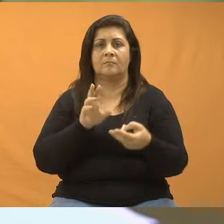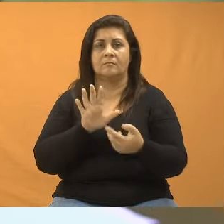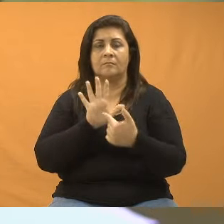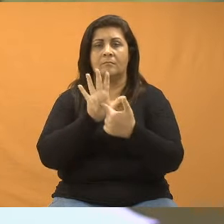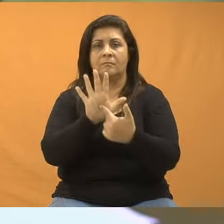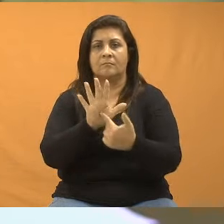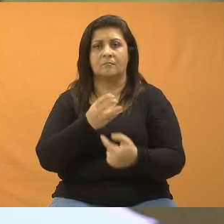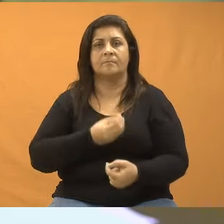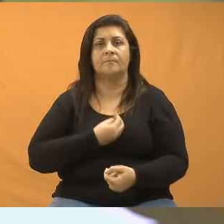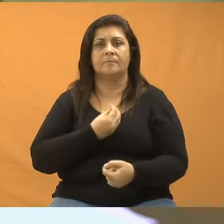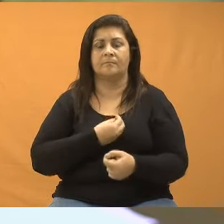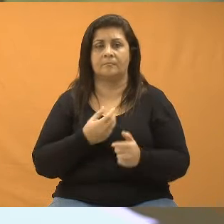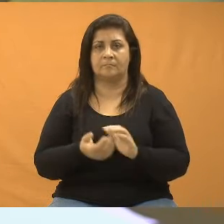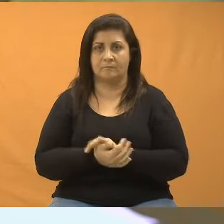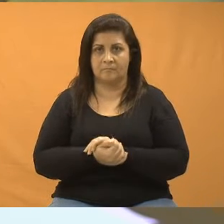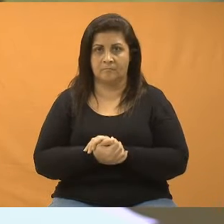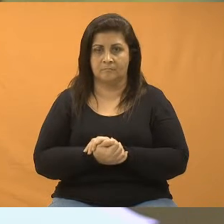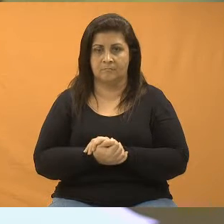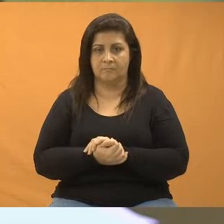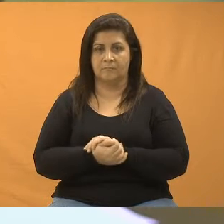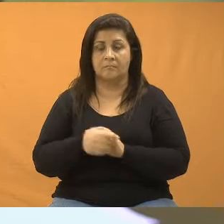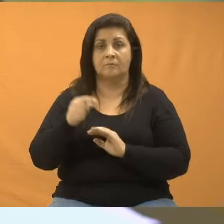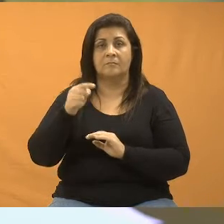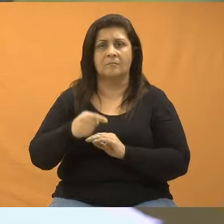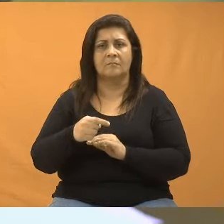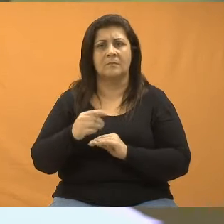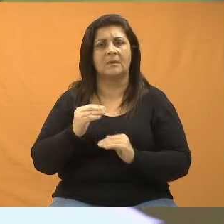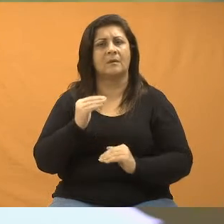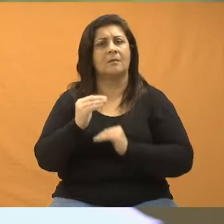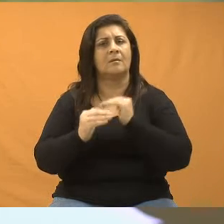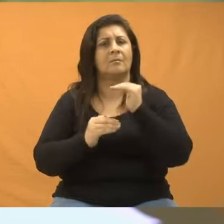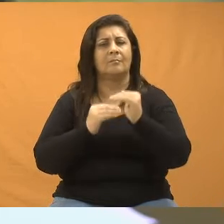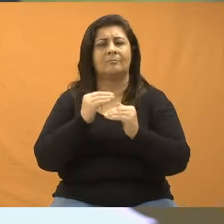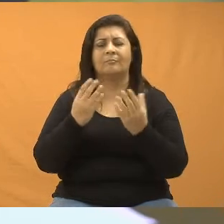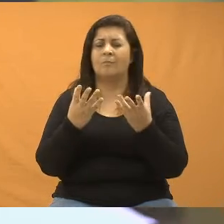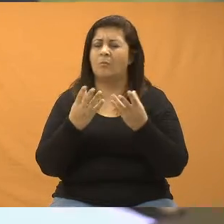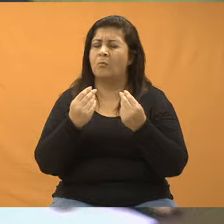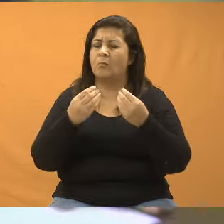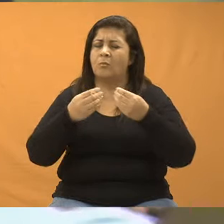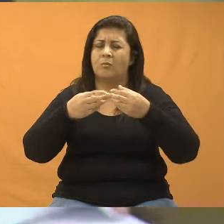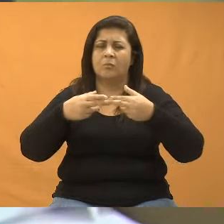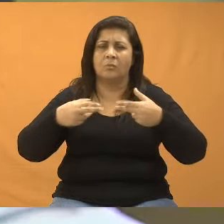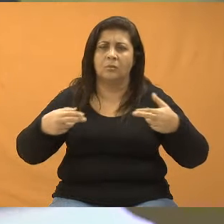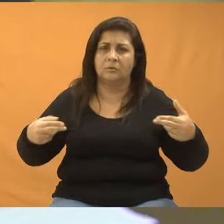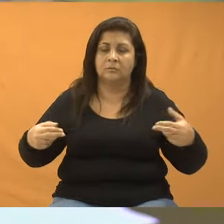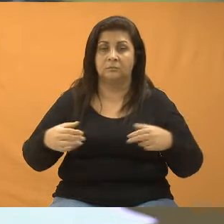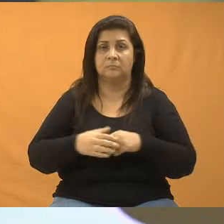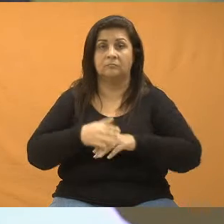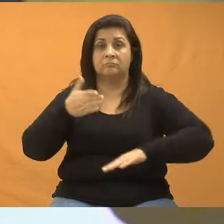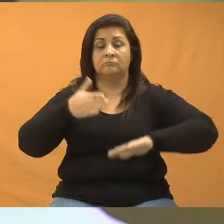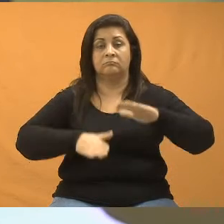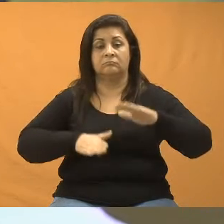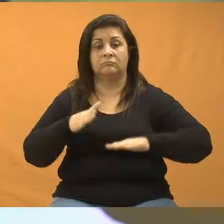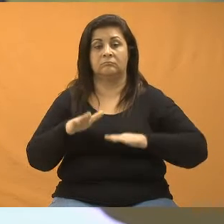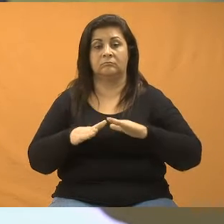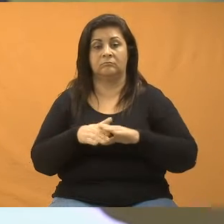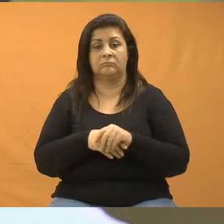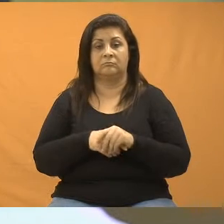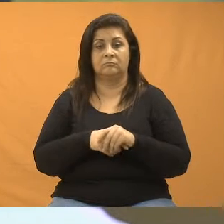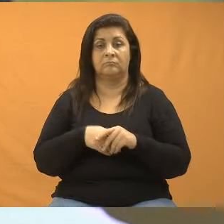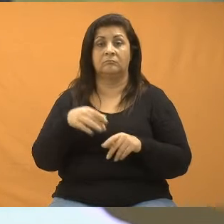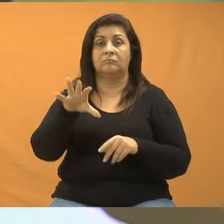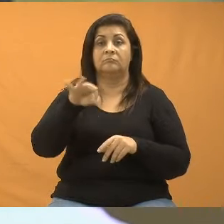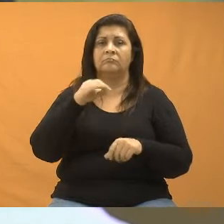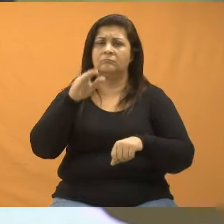e dizer que esse é um processo muito complexo. Talvez seja uma das decisões